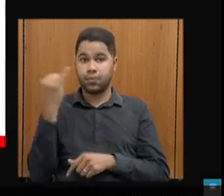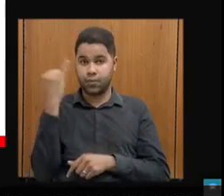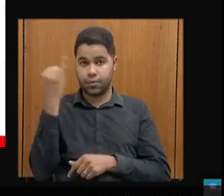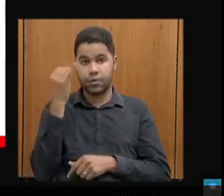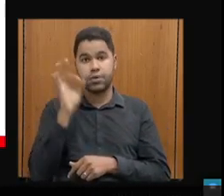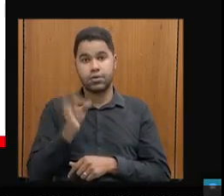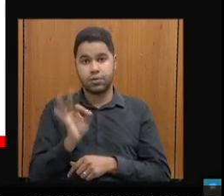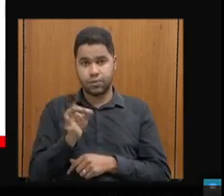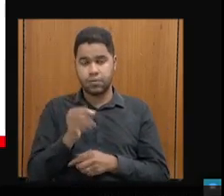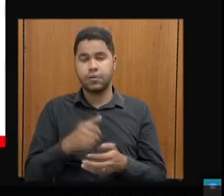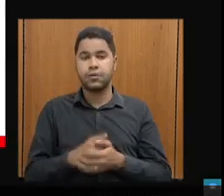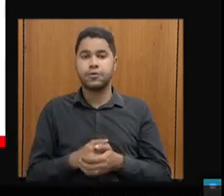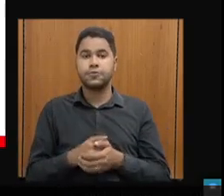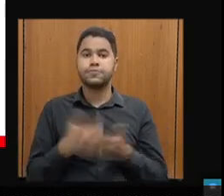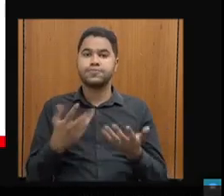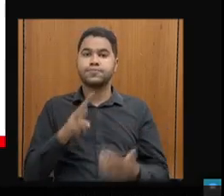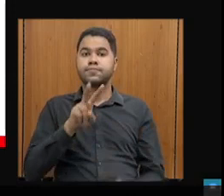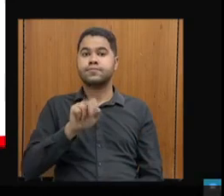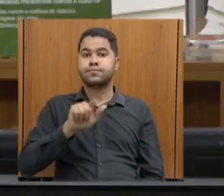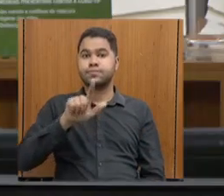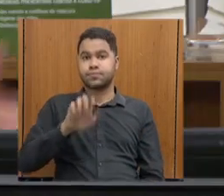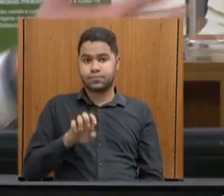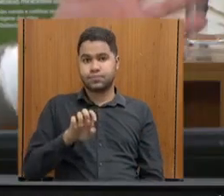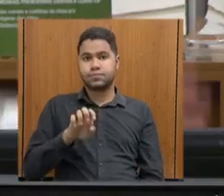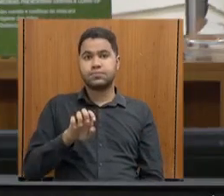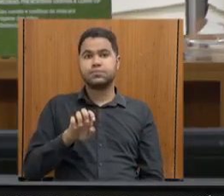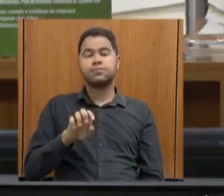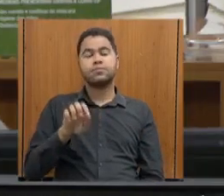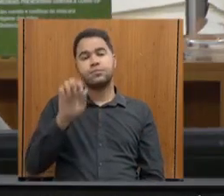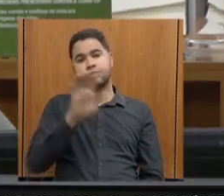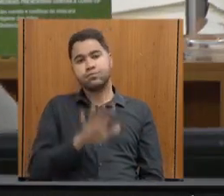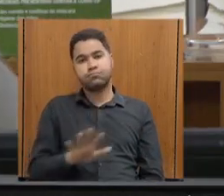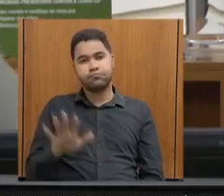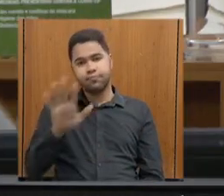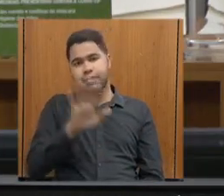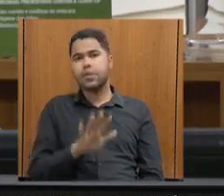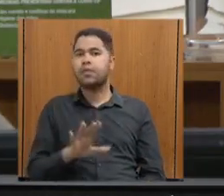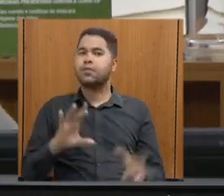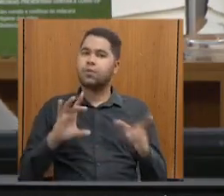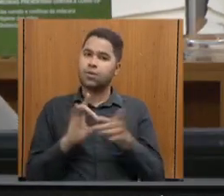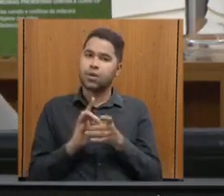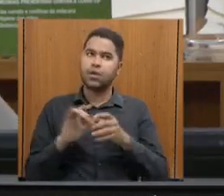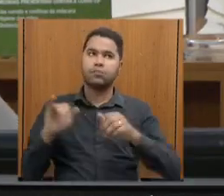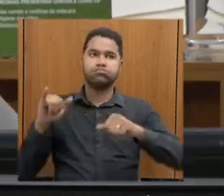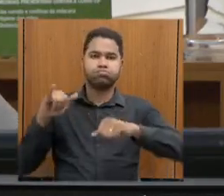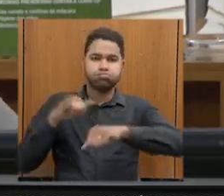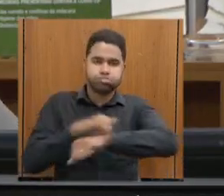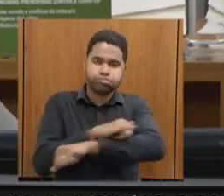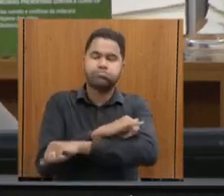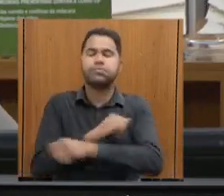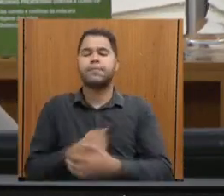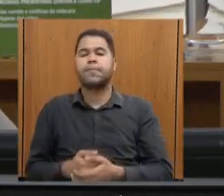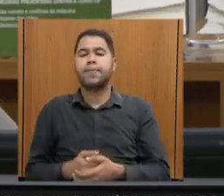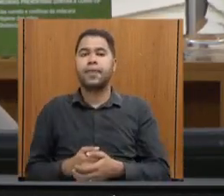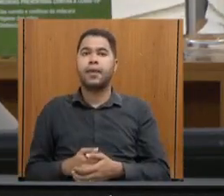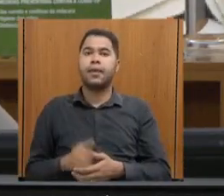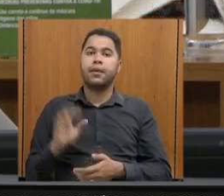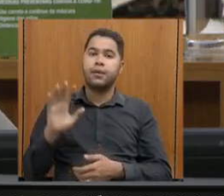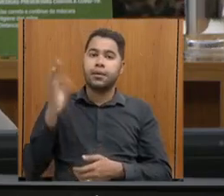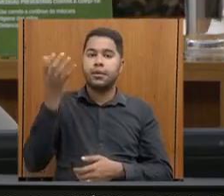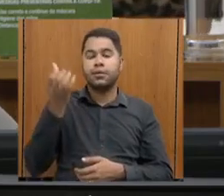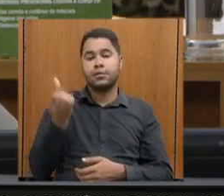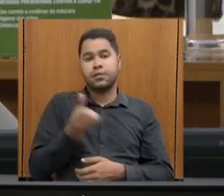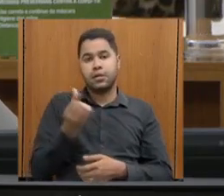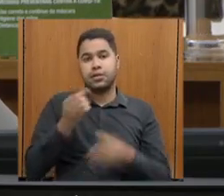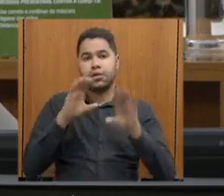da presidente que ela queria do Vale do Aço em fim esteja conectada aí por meio de voos é a realização da 6ª se